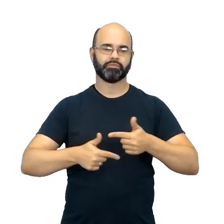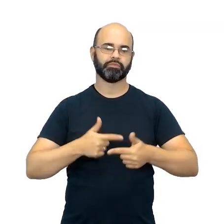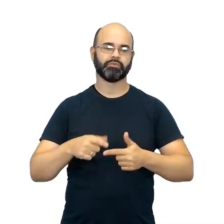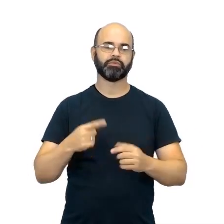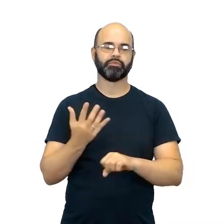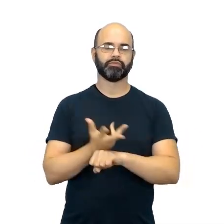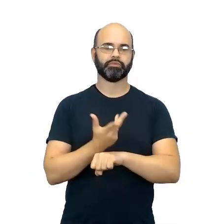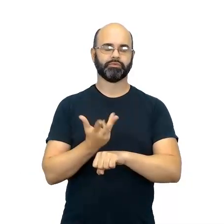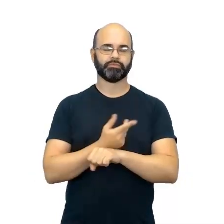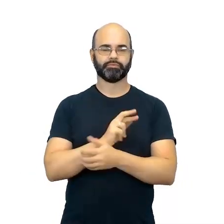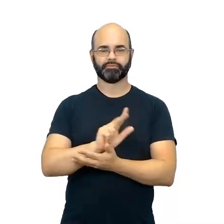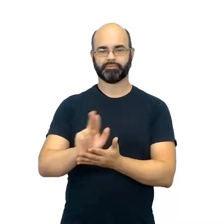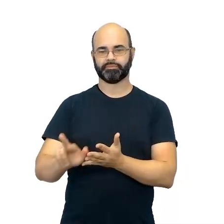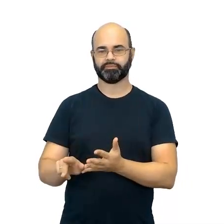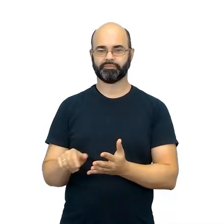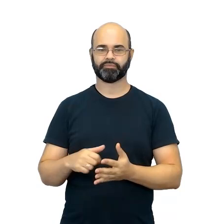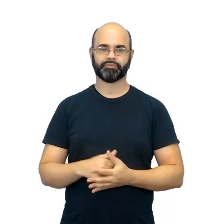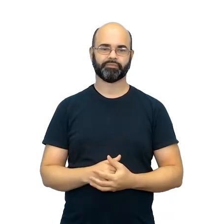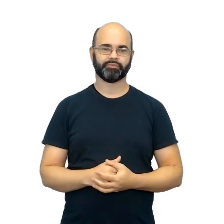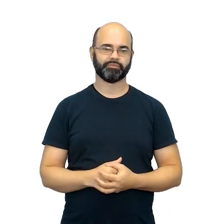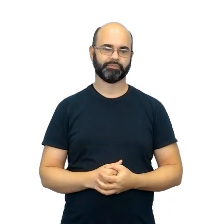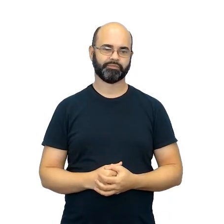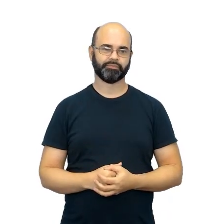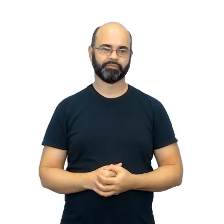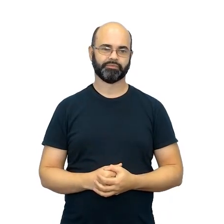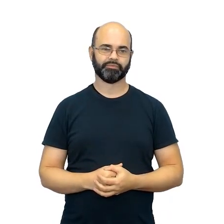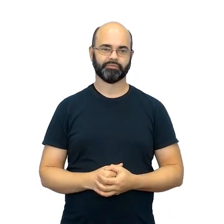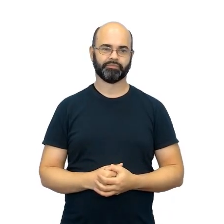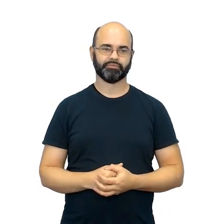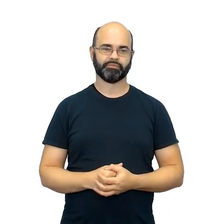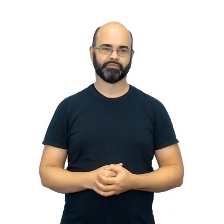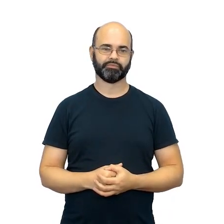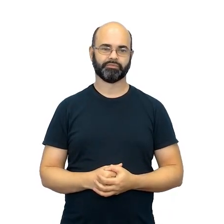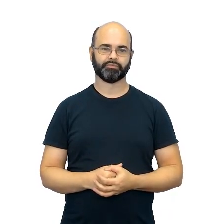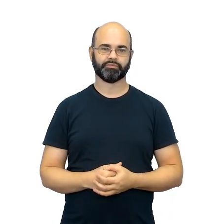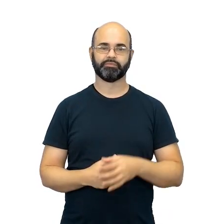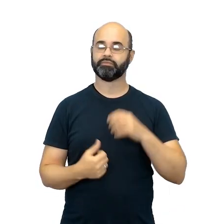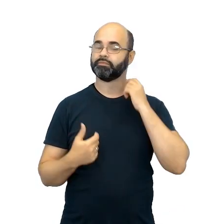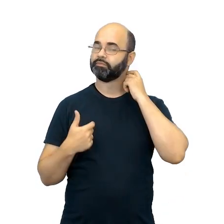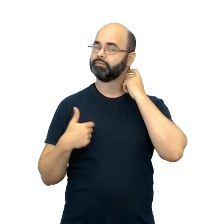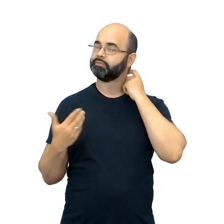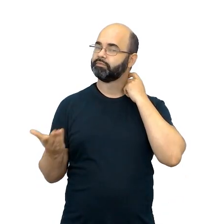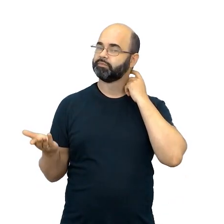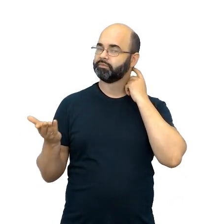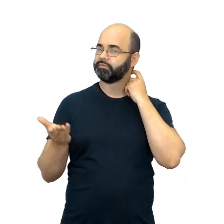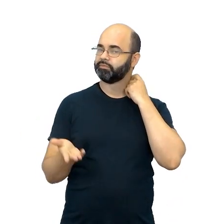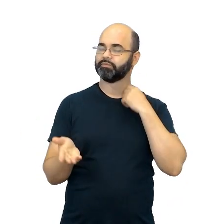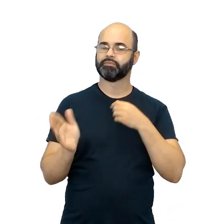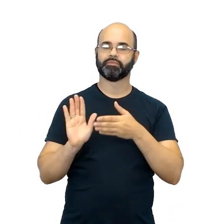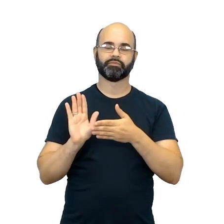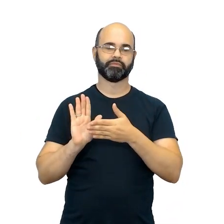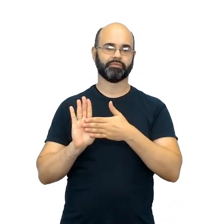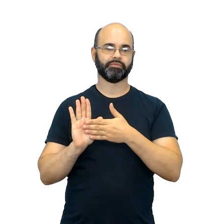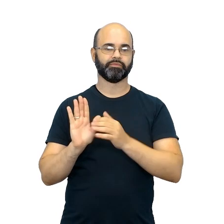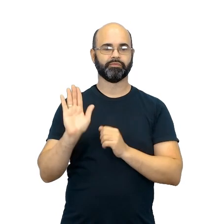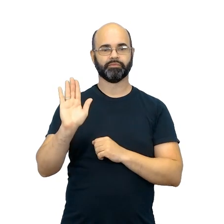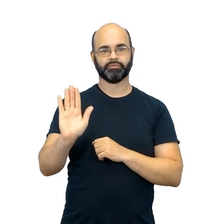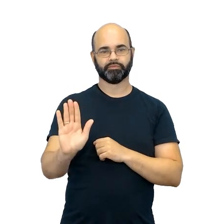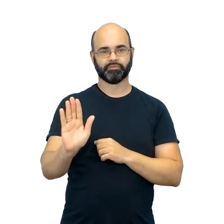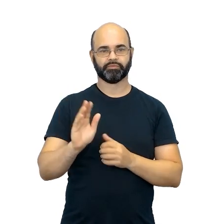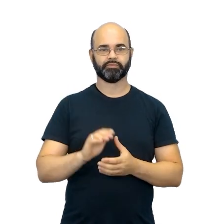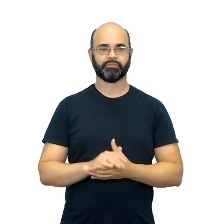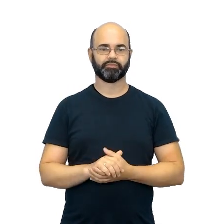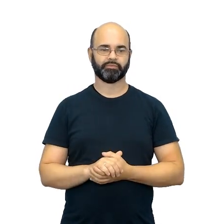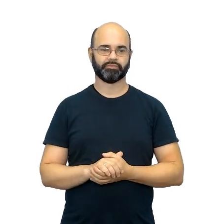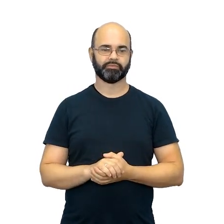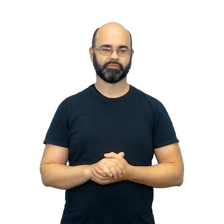interdisciplinares. Então, eu proponho aqui, né, um livro, uma página, está lá na